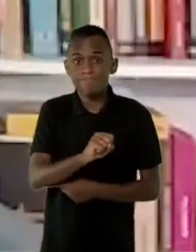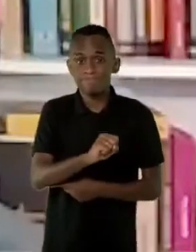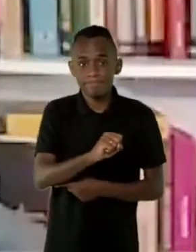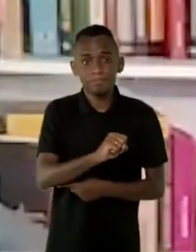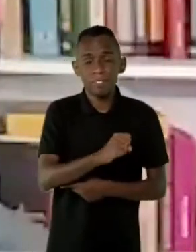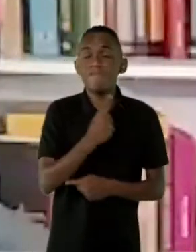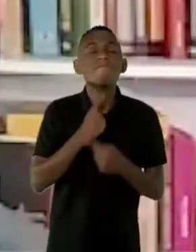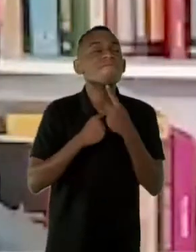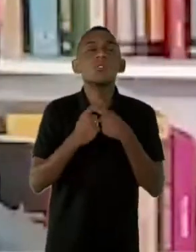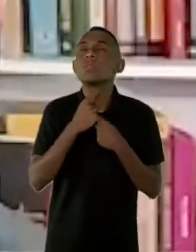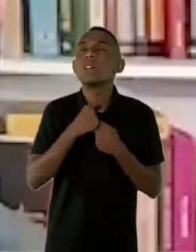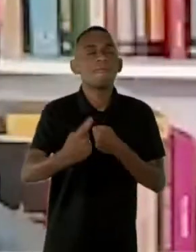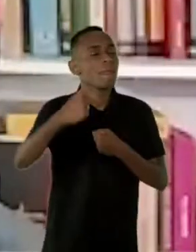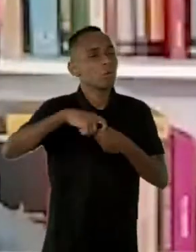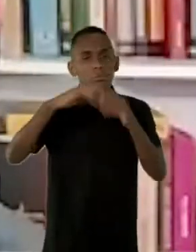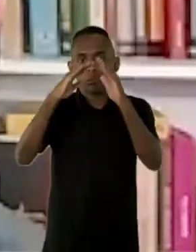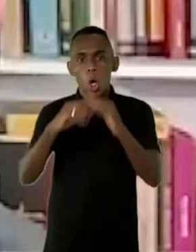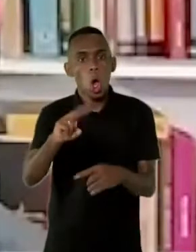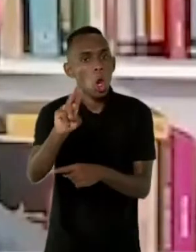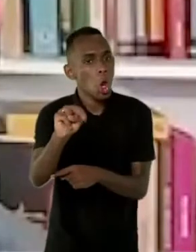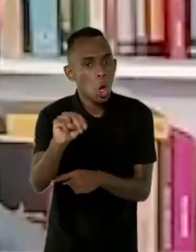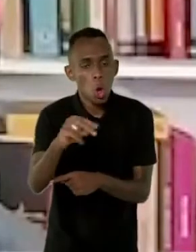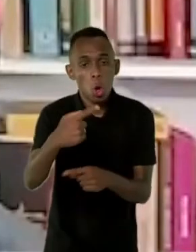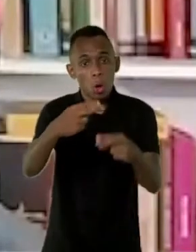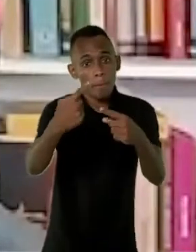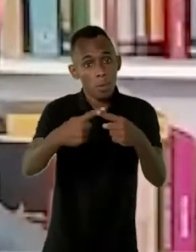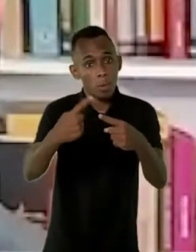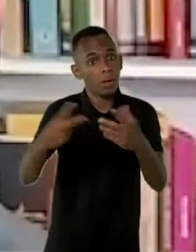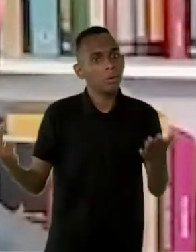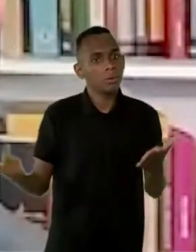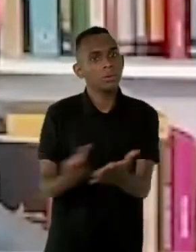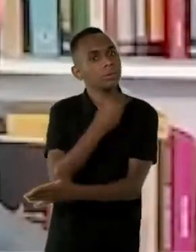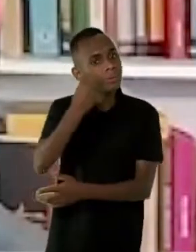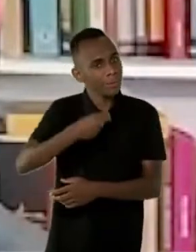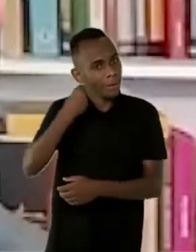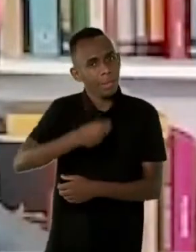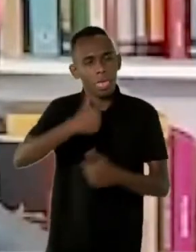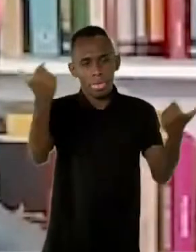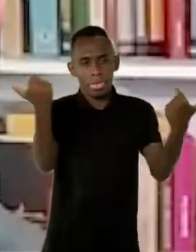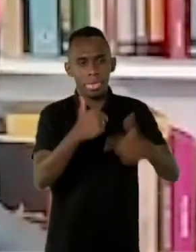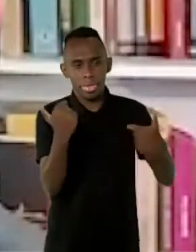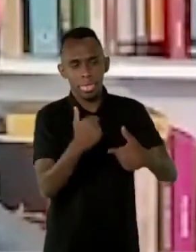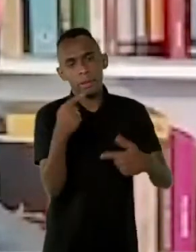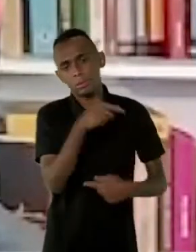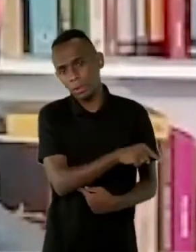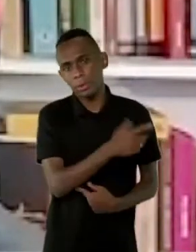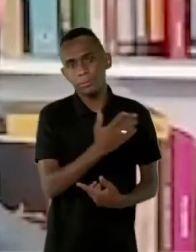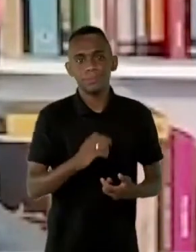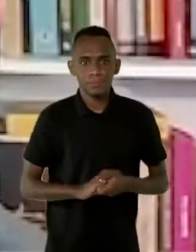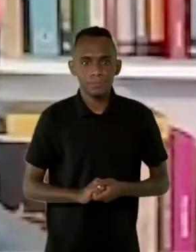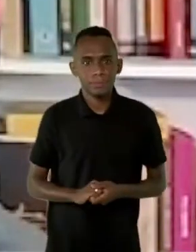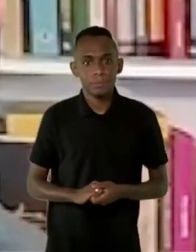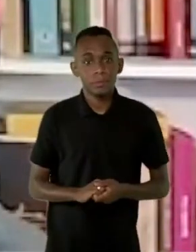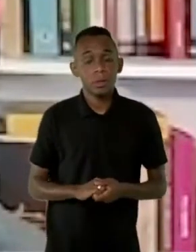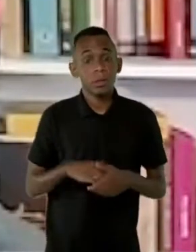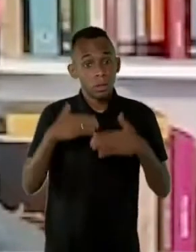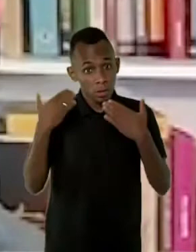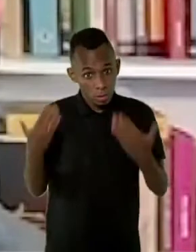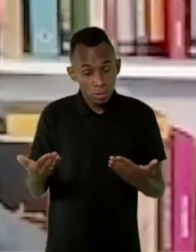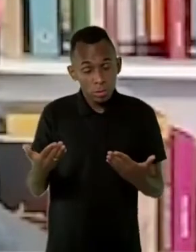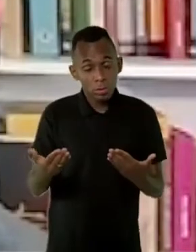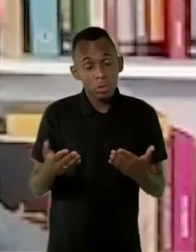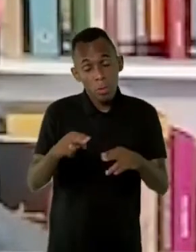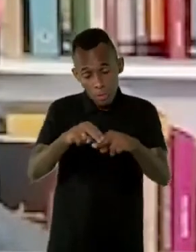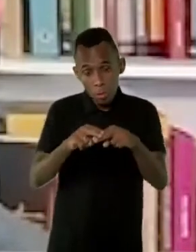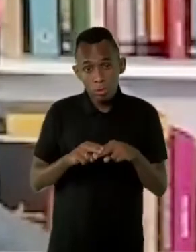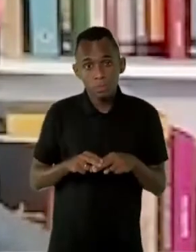teria vontade de voltar, em função de tudo que aconteceu de humilhação, enfim. Então a Carolina passa um pouco por aí,